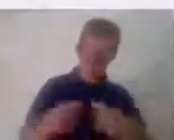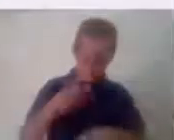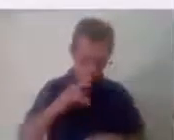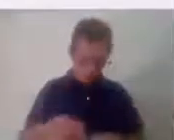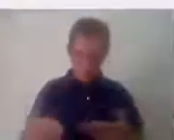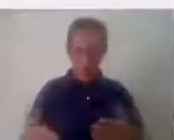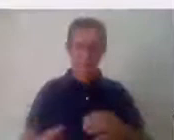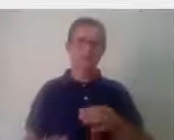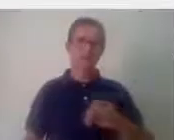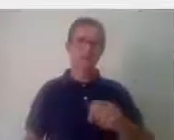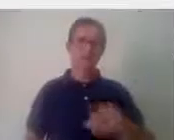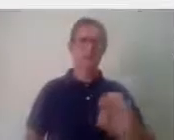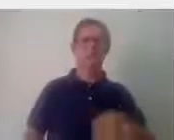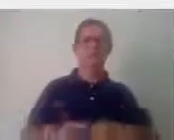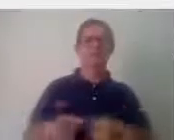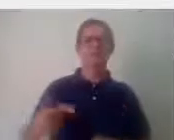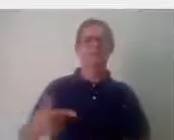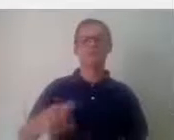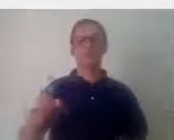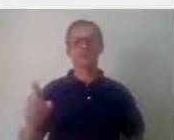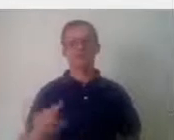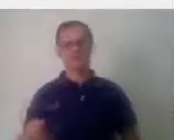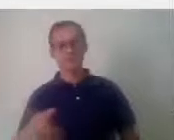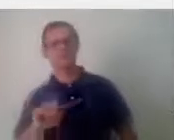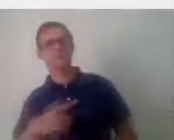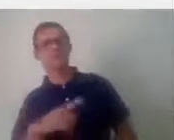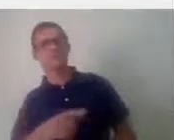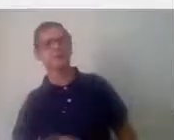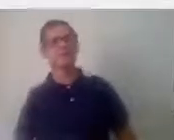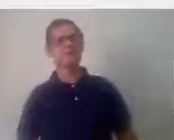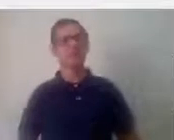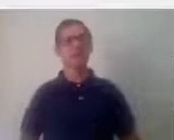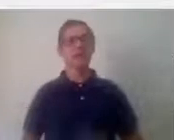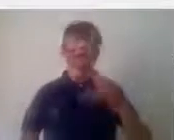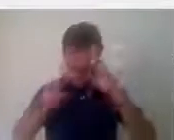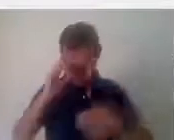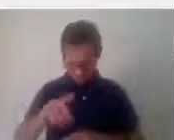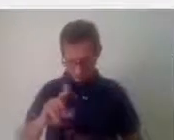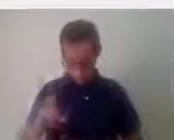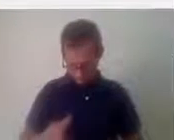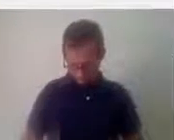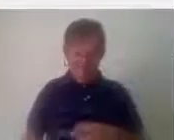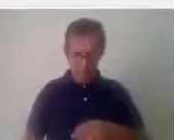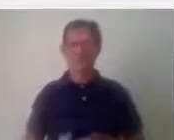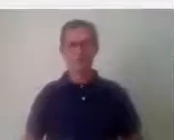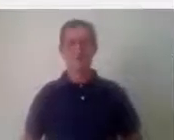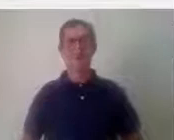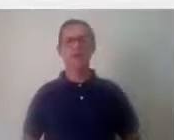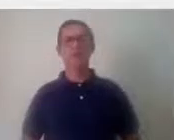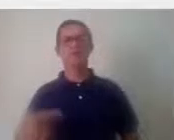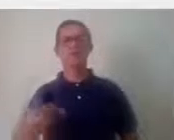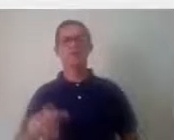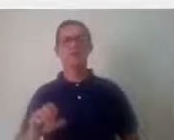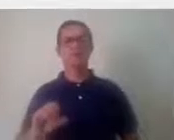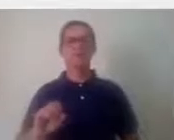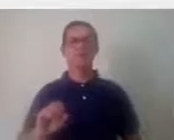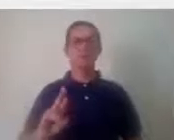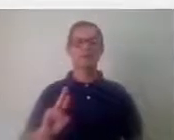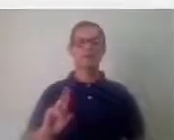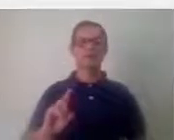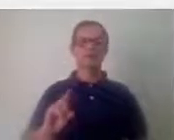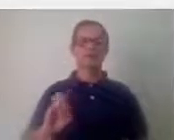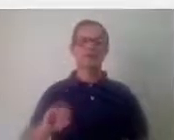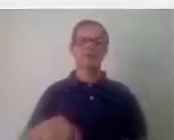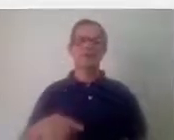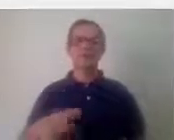acompanhe. O teste da segunda derivada, ele fala o seguinte: suponha que as derivadas parciais de segunda ordem, então a gente